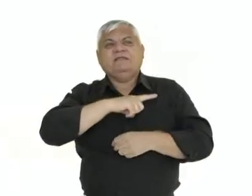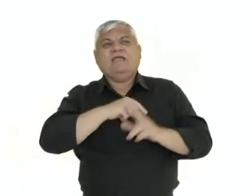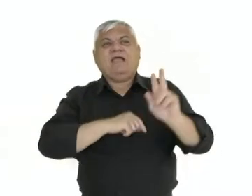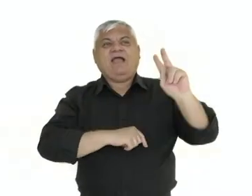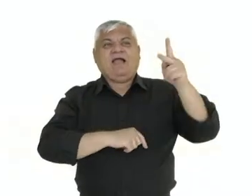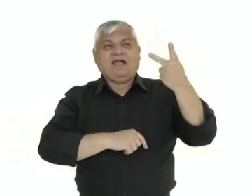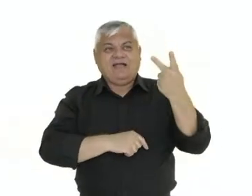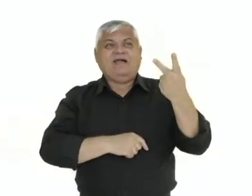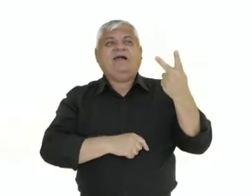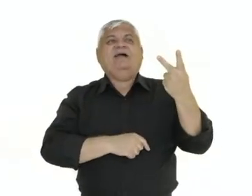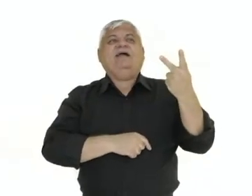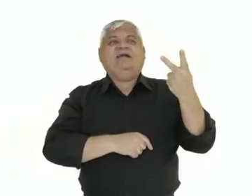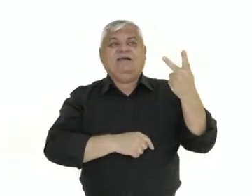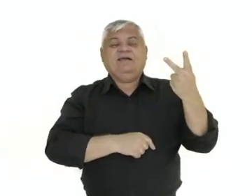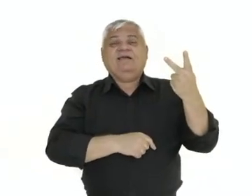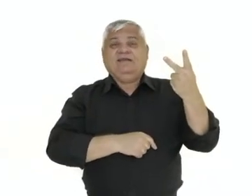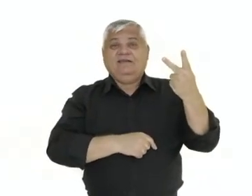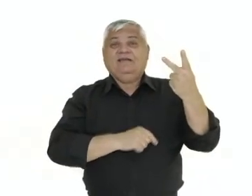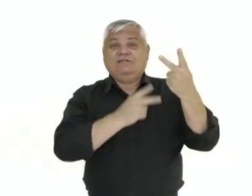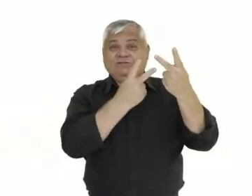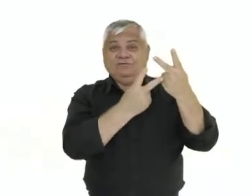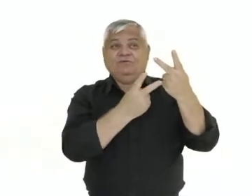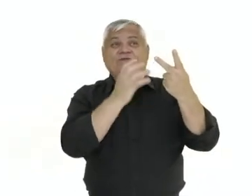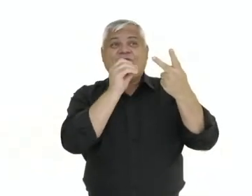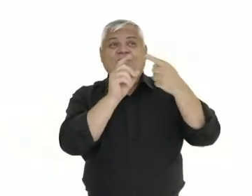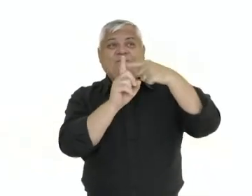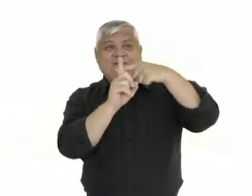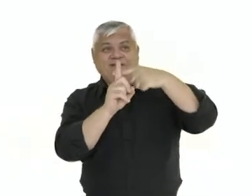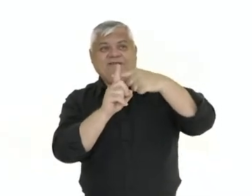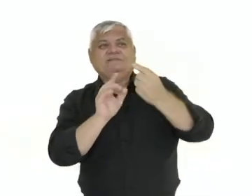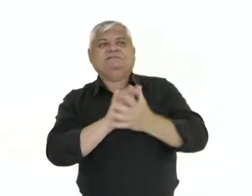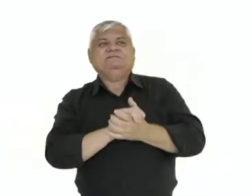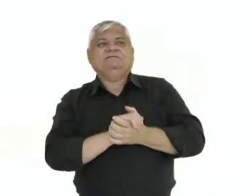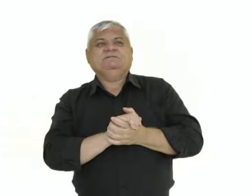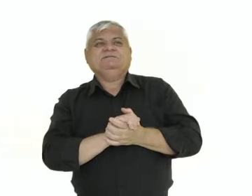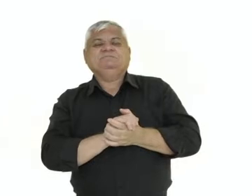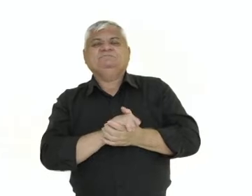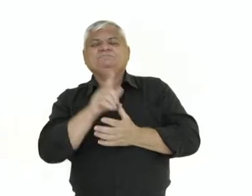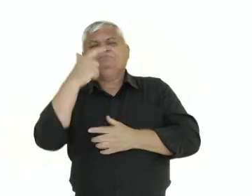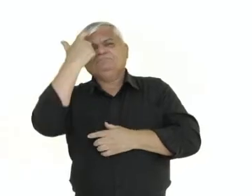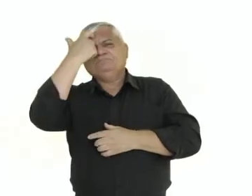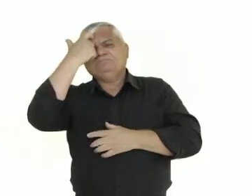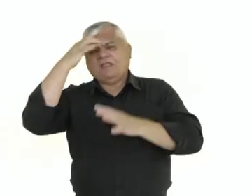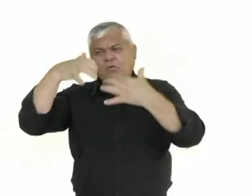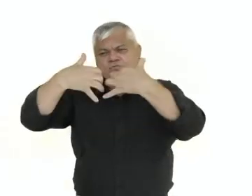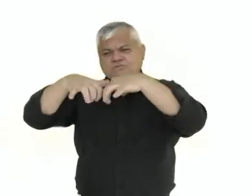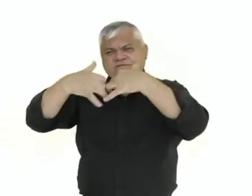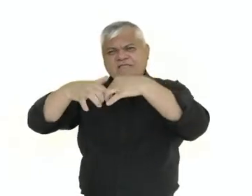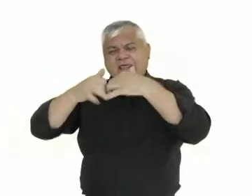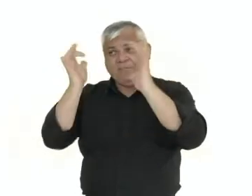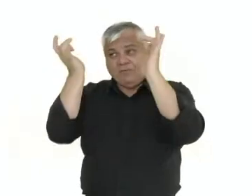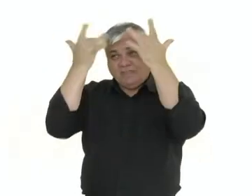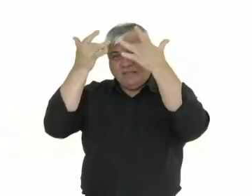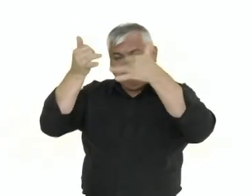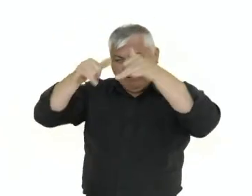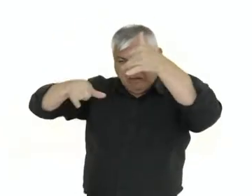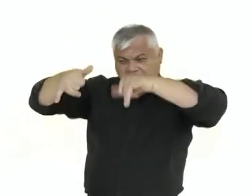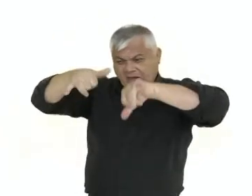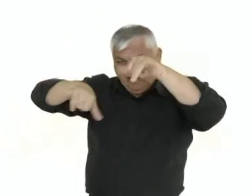H3O+, ou íon hidroxônio. O cérebro humano contém um líquido cuja concentração de